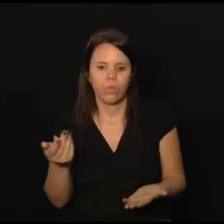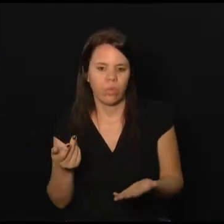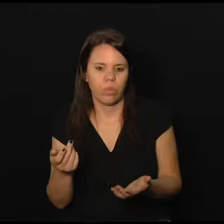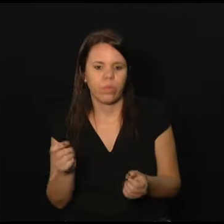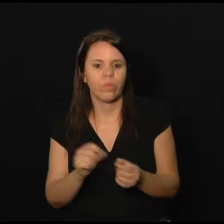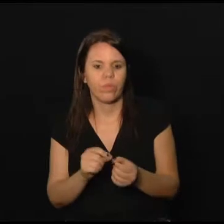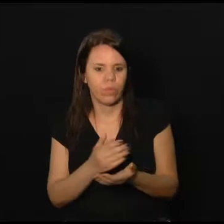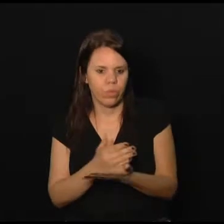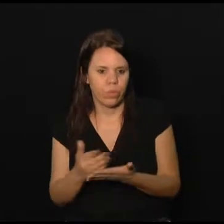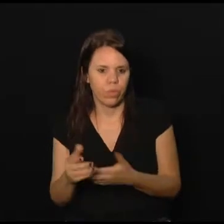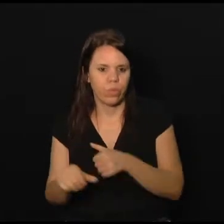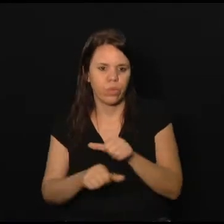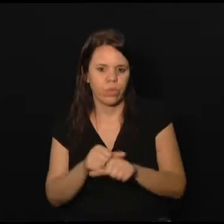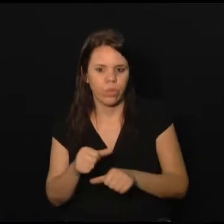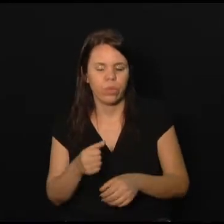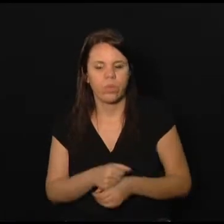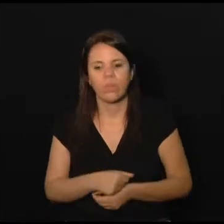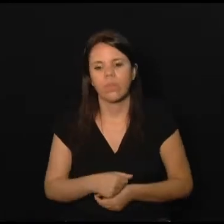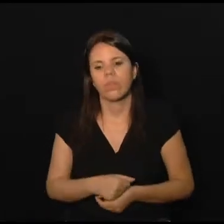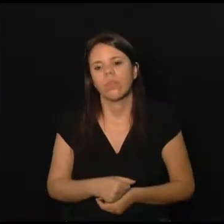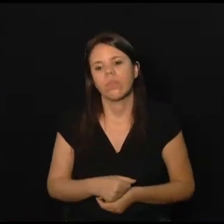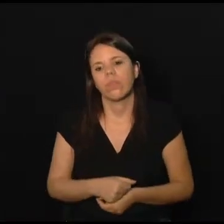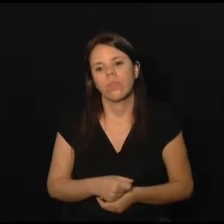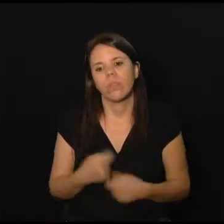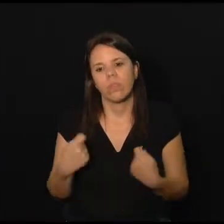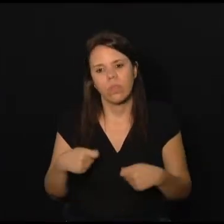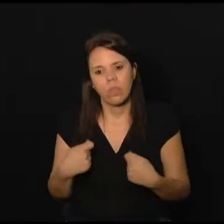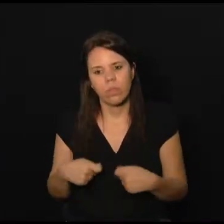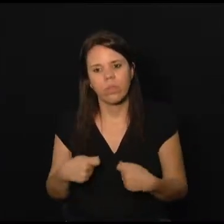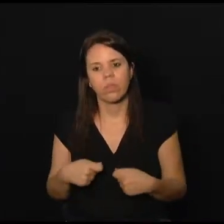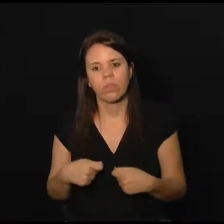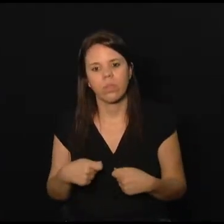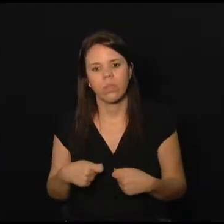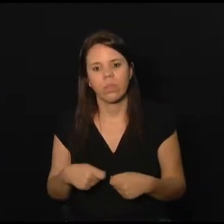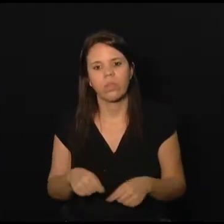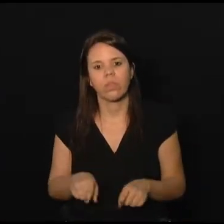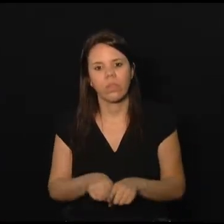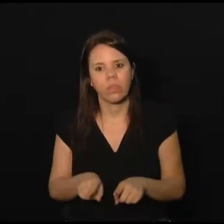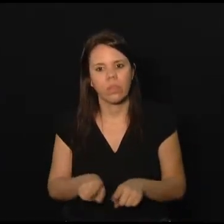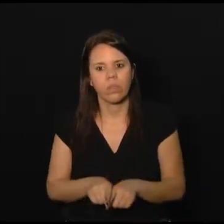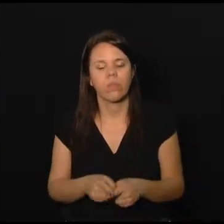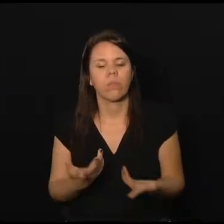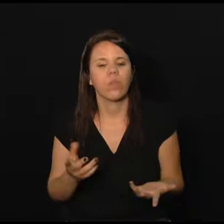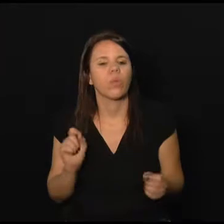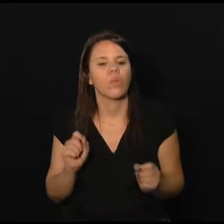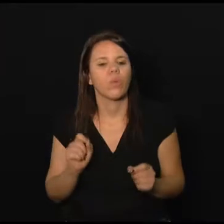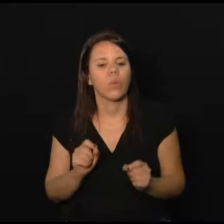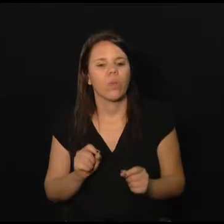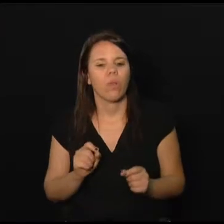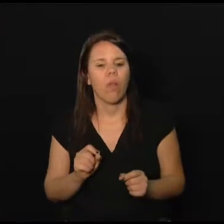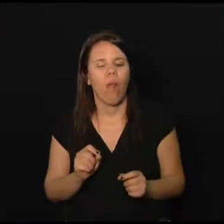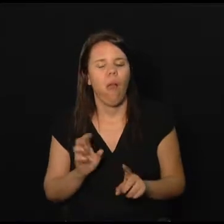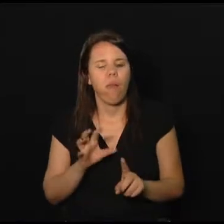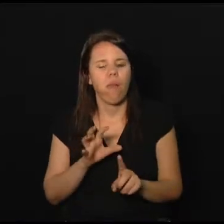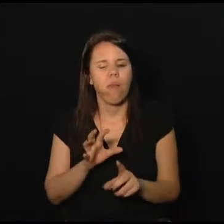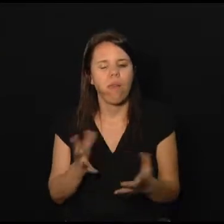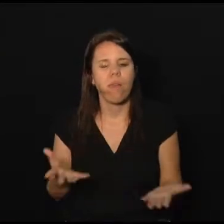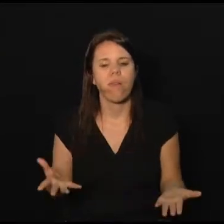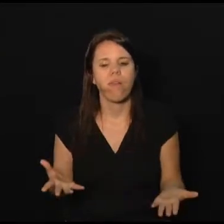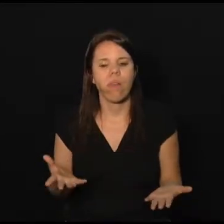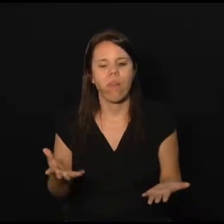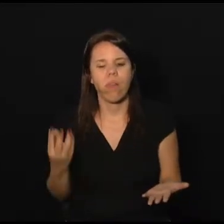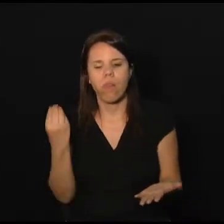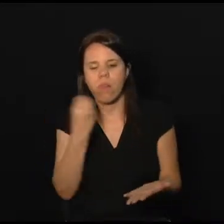vai começar a alterar. Ele precisa começar a manipular. Né? Quando chega no estreitamento de repertório, onde ele